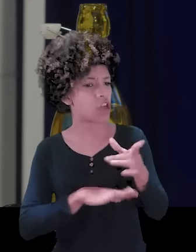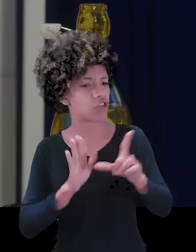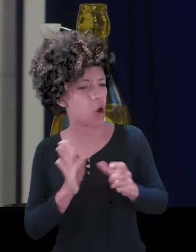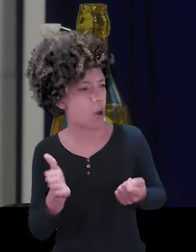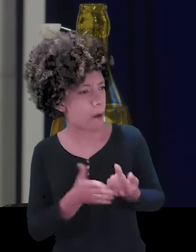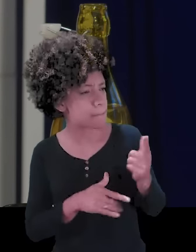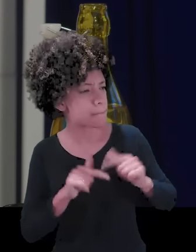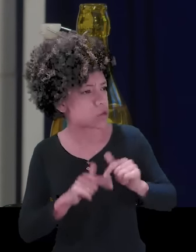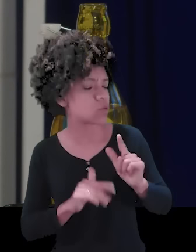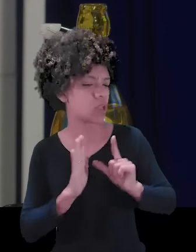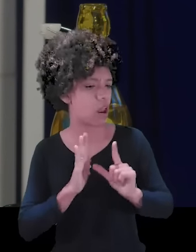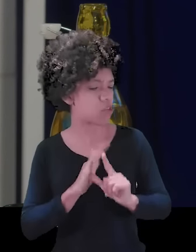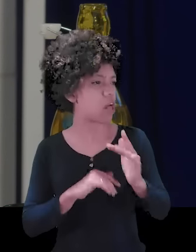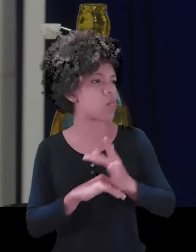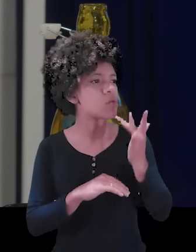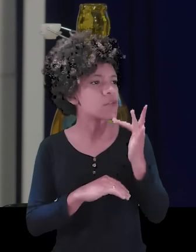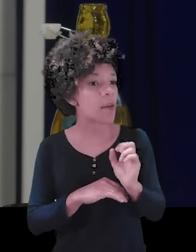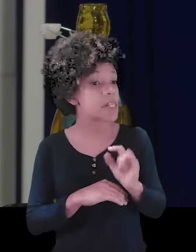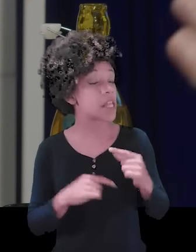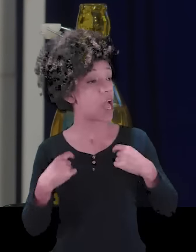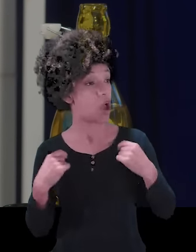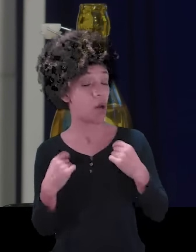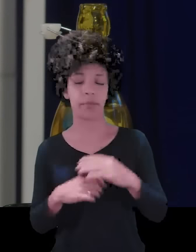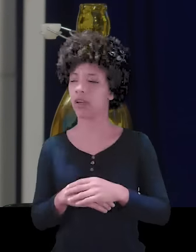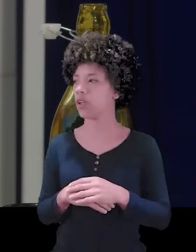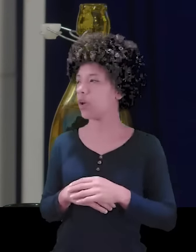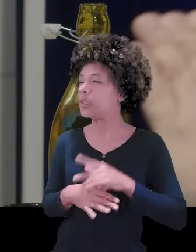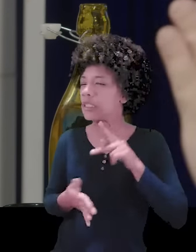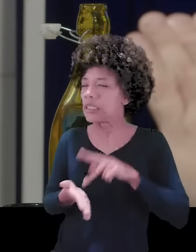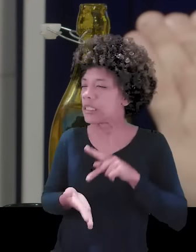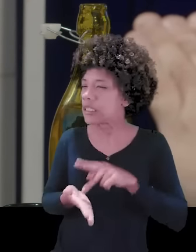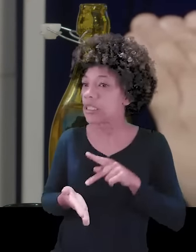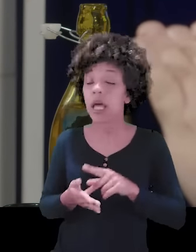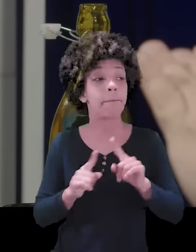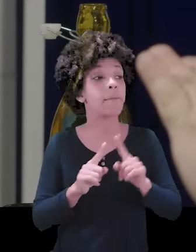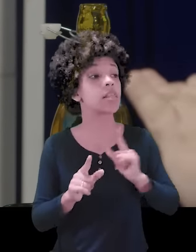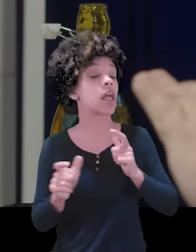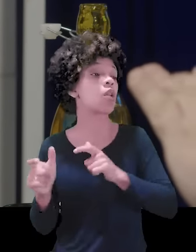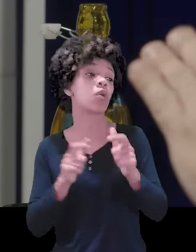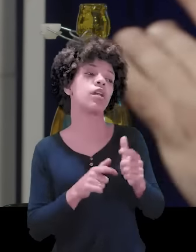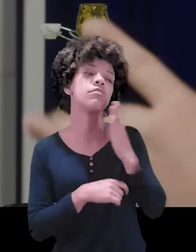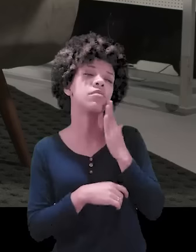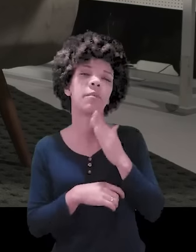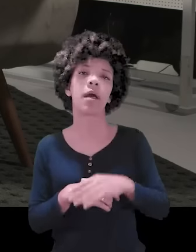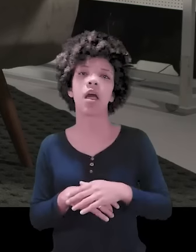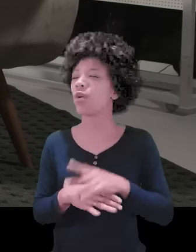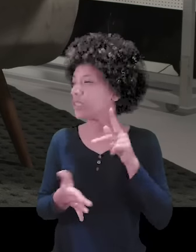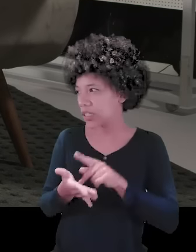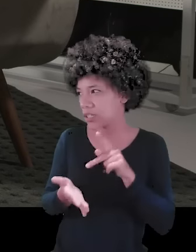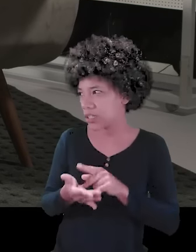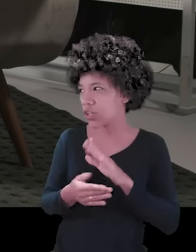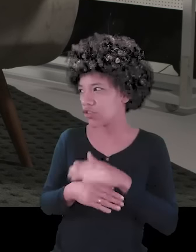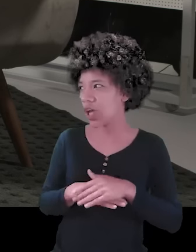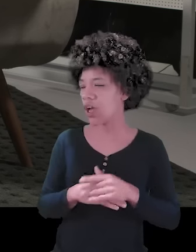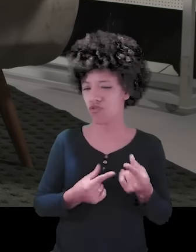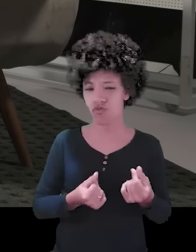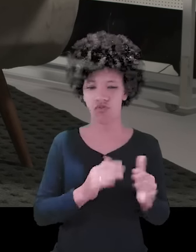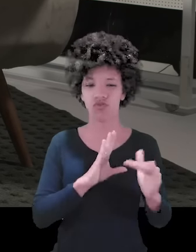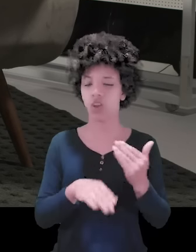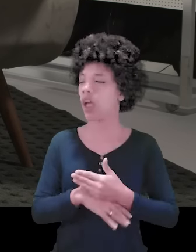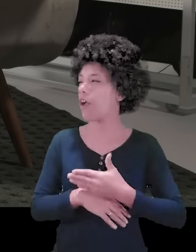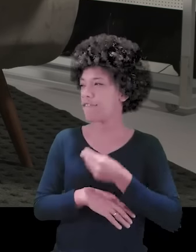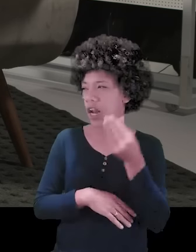compra você não exatamente não sabe se aquela roupa eu tenho certeza mas tem lugares que a gente eu tenho certeza que eu já recebi o dinheiro